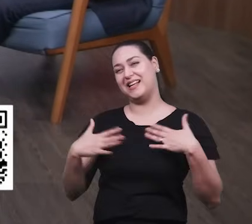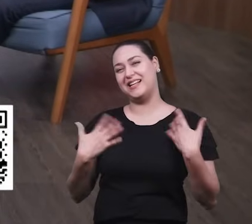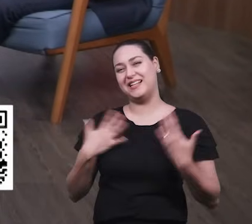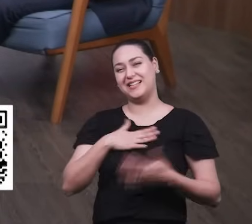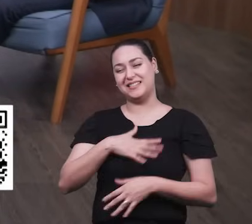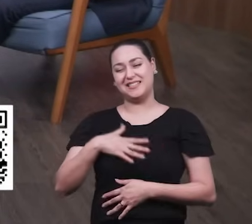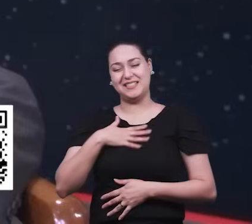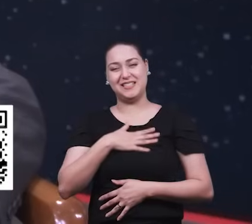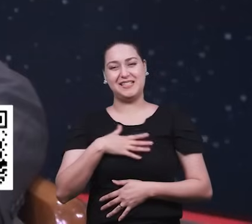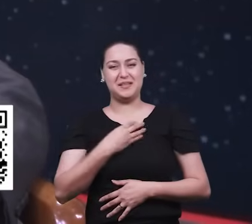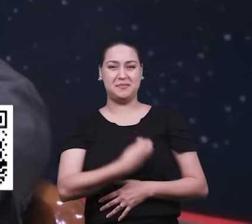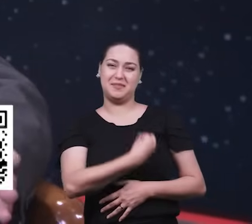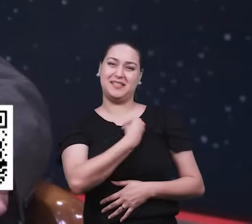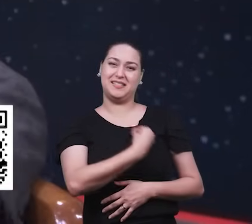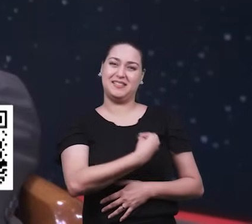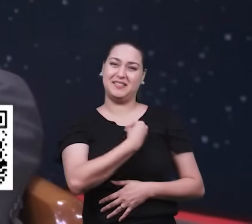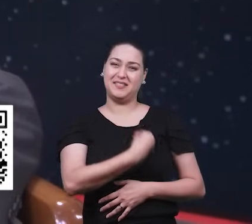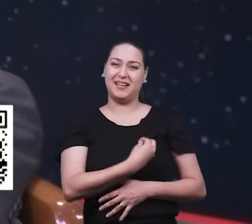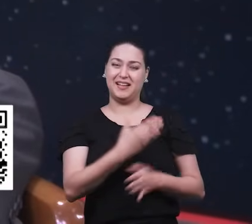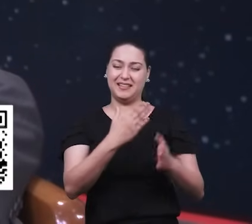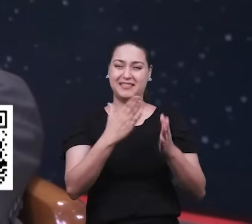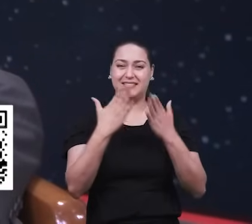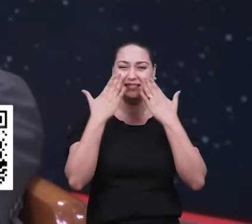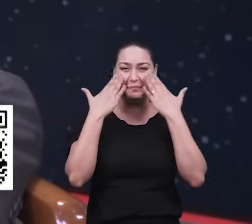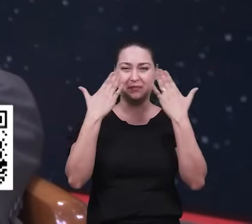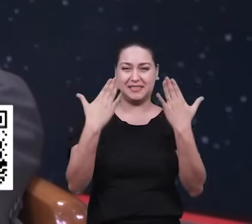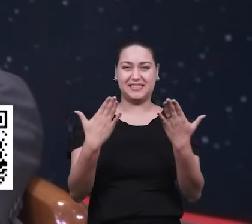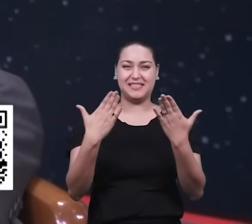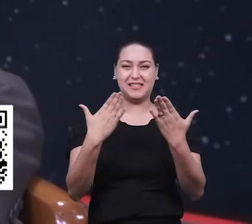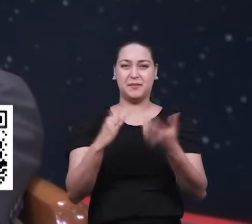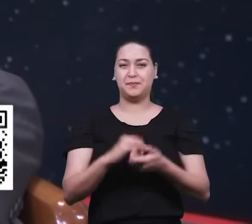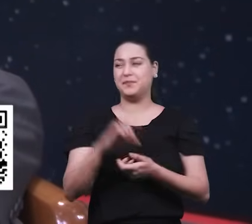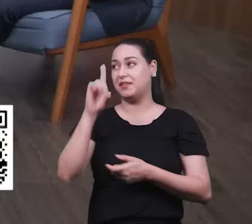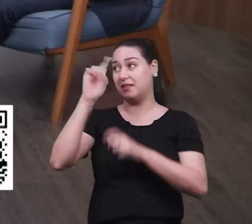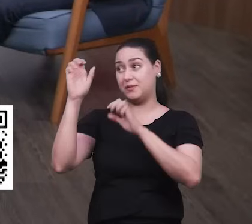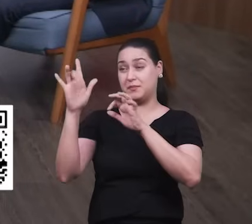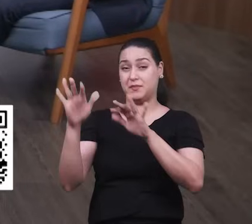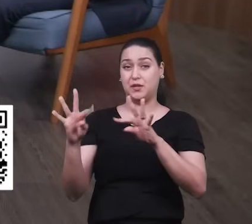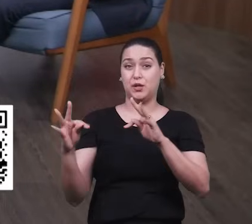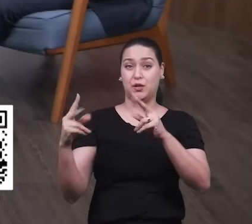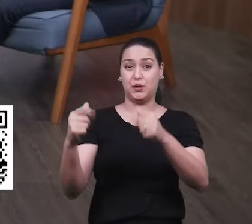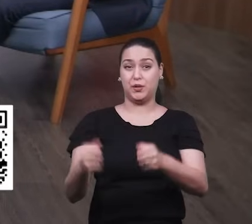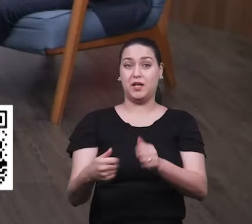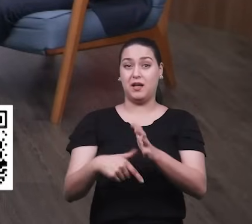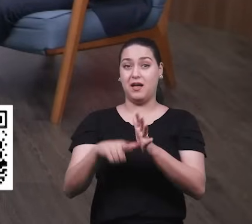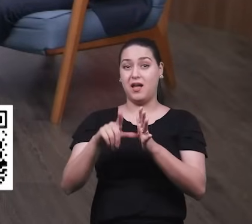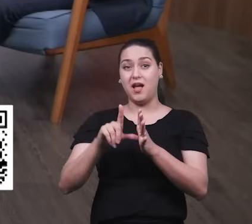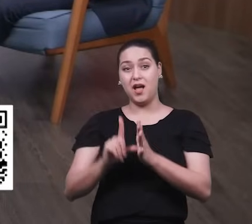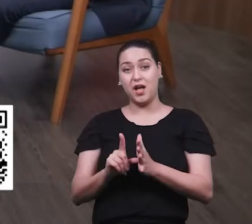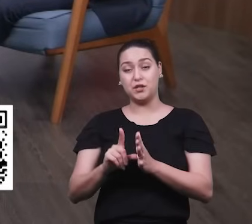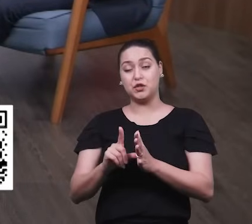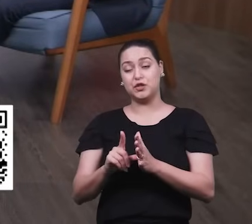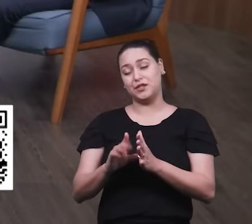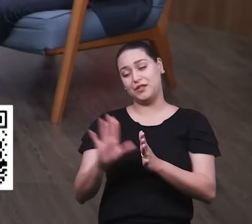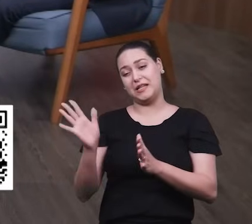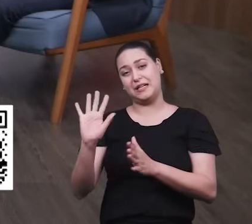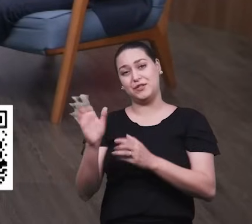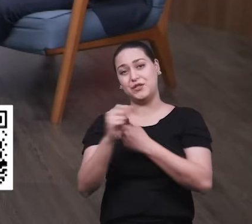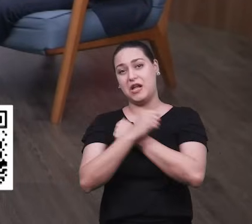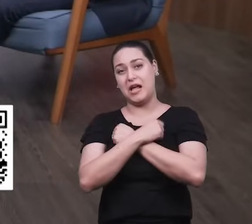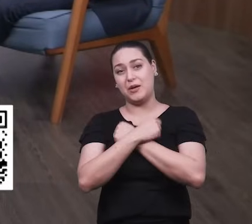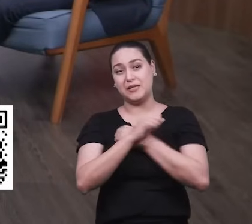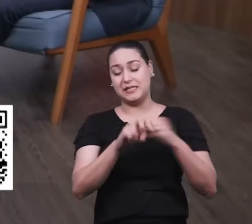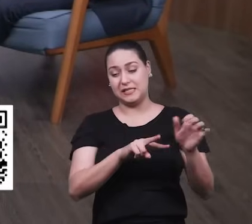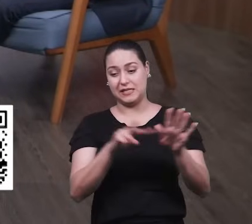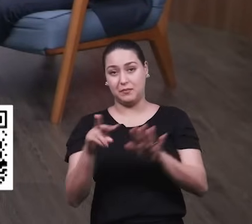grande satisfação aqui participar com os irmãos desse programa. Que Deus abençoe a todos. Antes de despedirmos, né, Sérgio? Pastor Adriano está